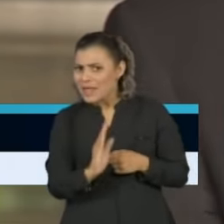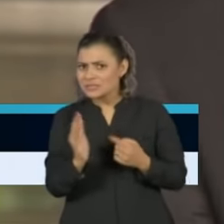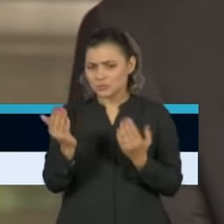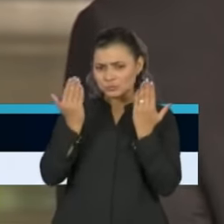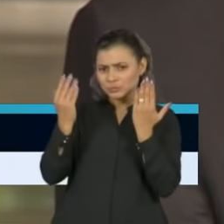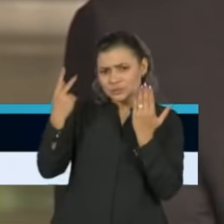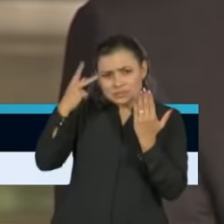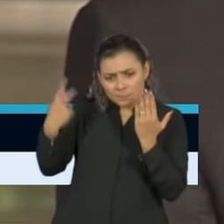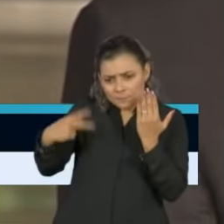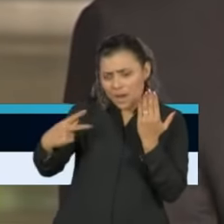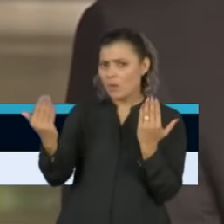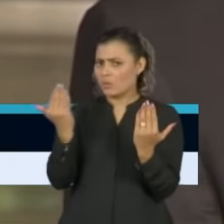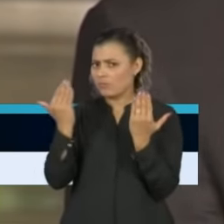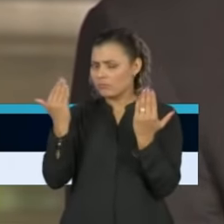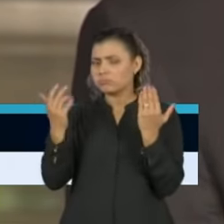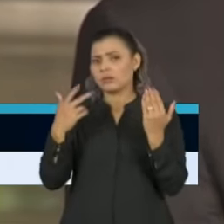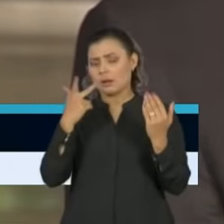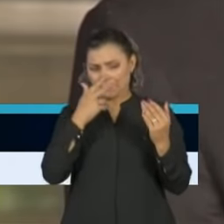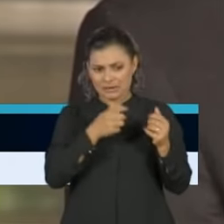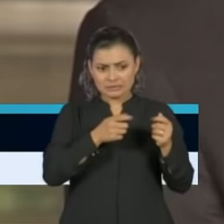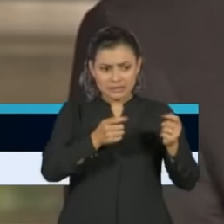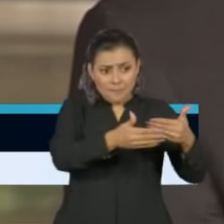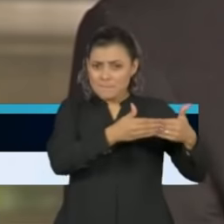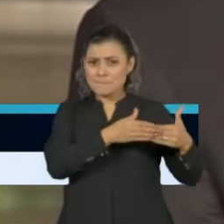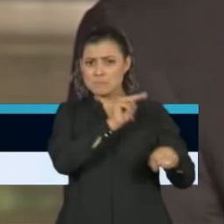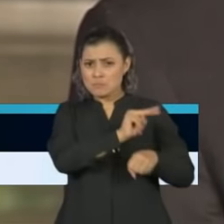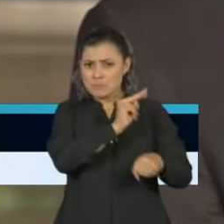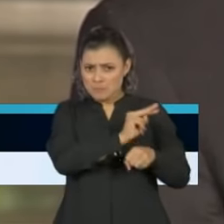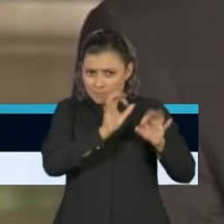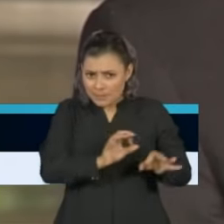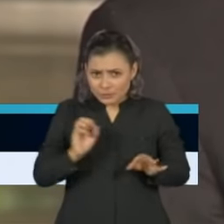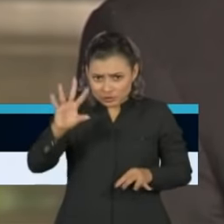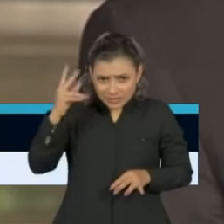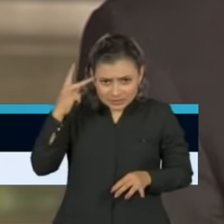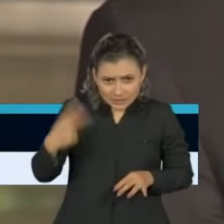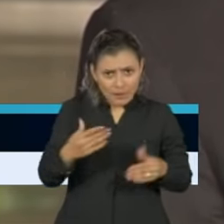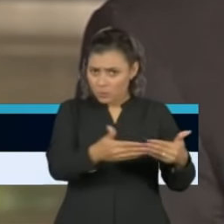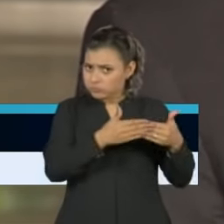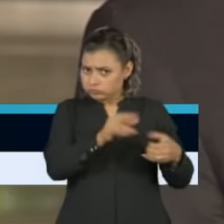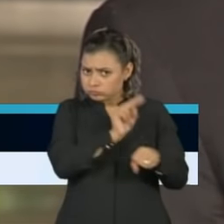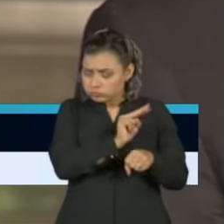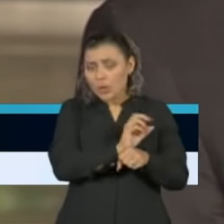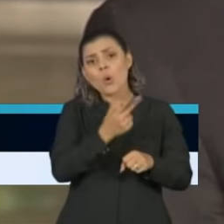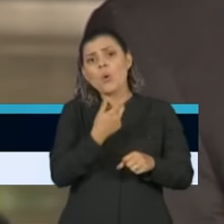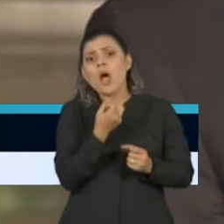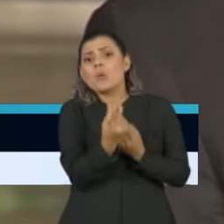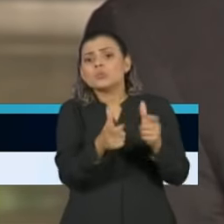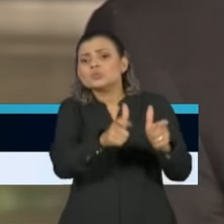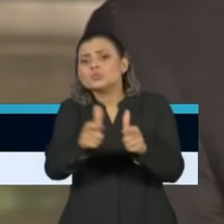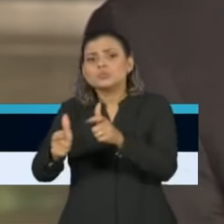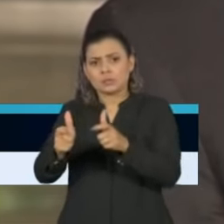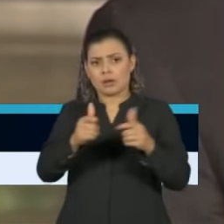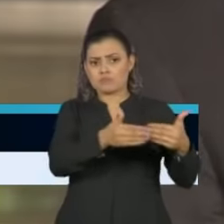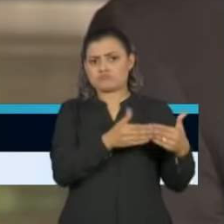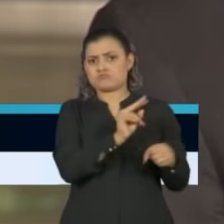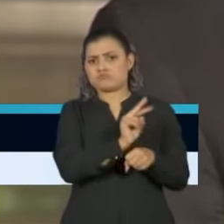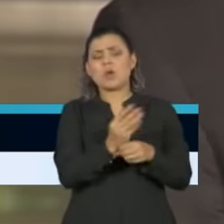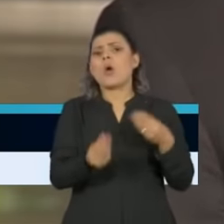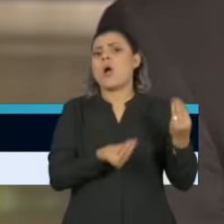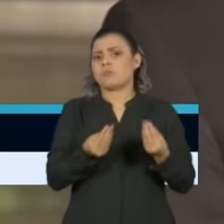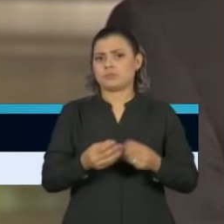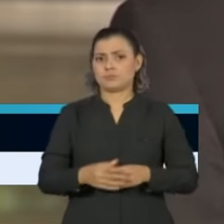o momento é possível para um possível isolamento do Estado inteiro ou de regiões do Estado? Obrigado.